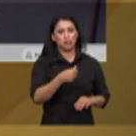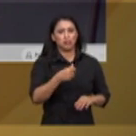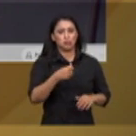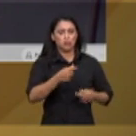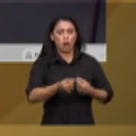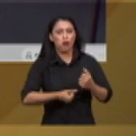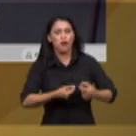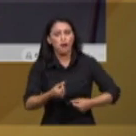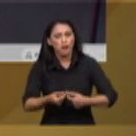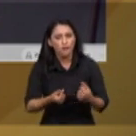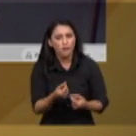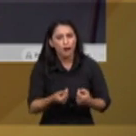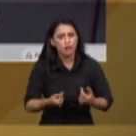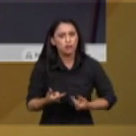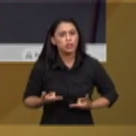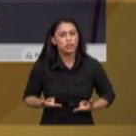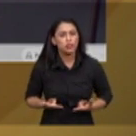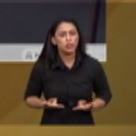da lavagem de dinheiro,